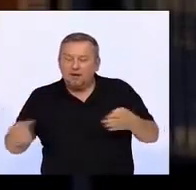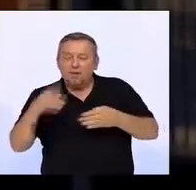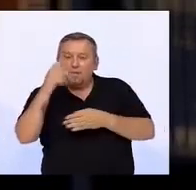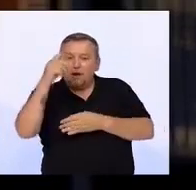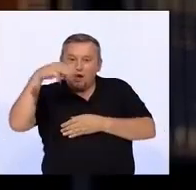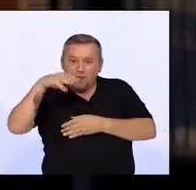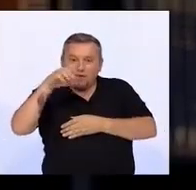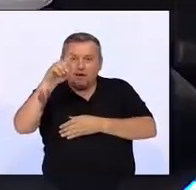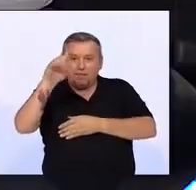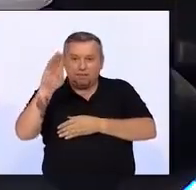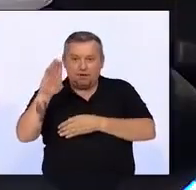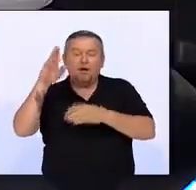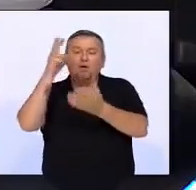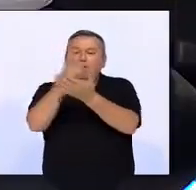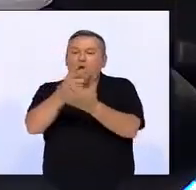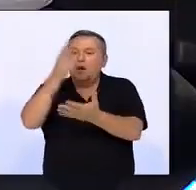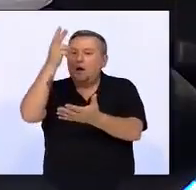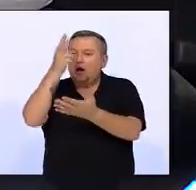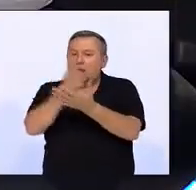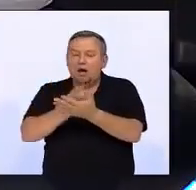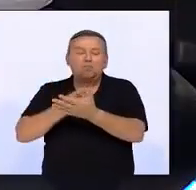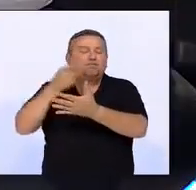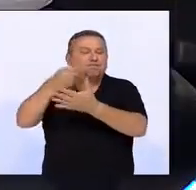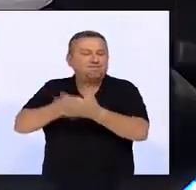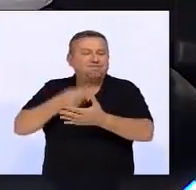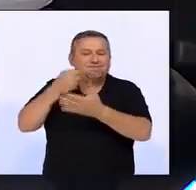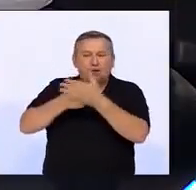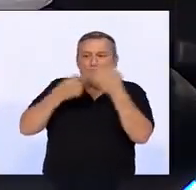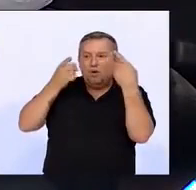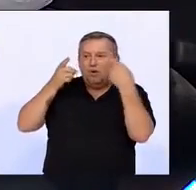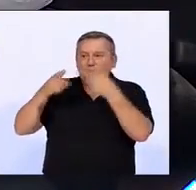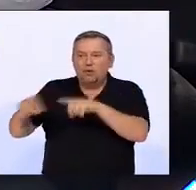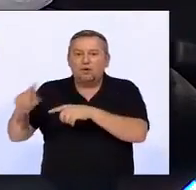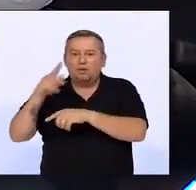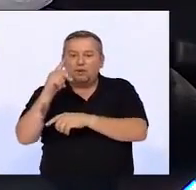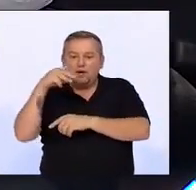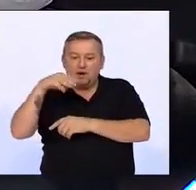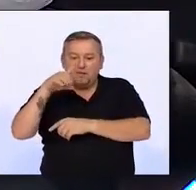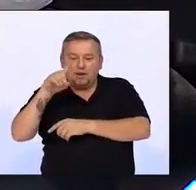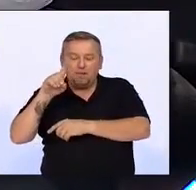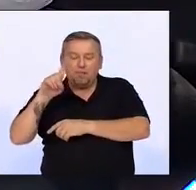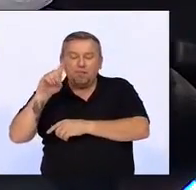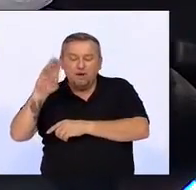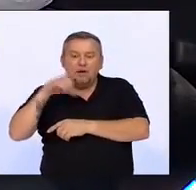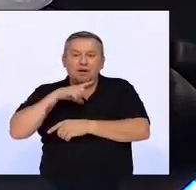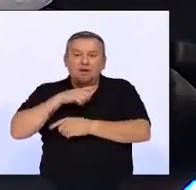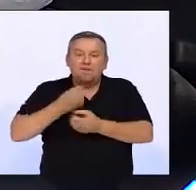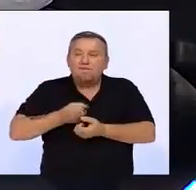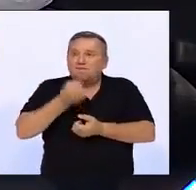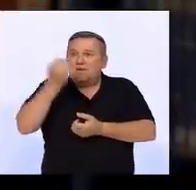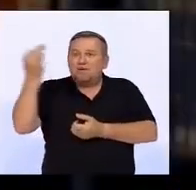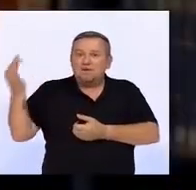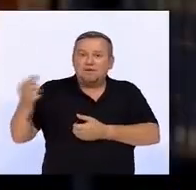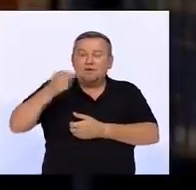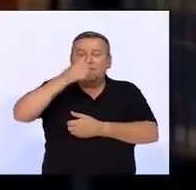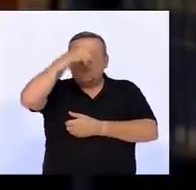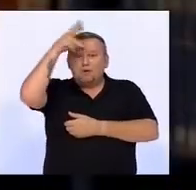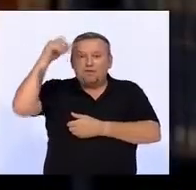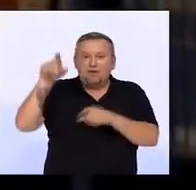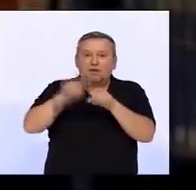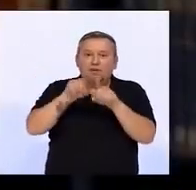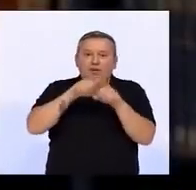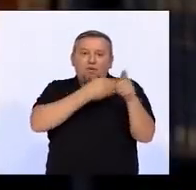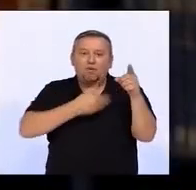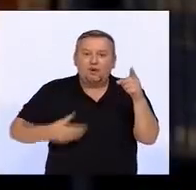bancada, e eu sempre lutei contra o fato do PMDB, tendo o maior número de prefeitos, de vereadores, deputados estaduais, duas grandes